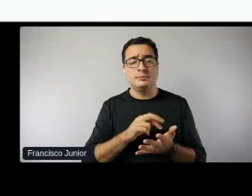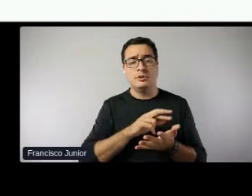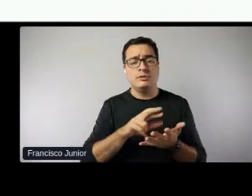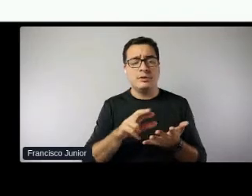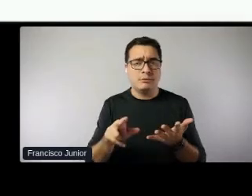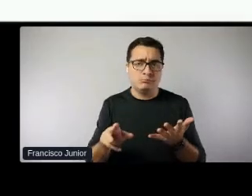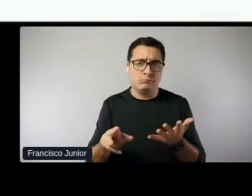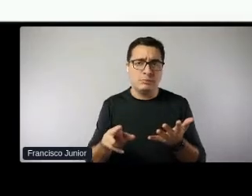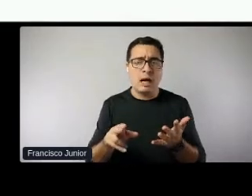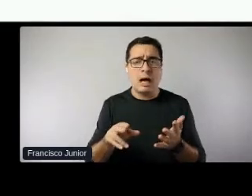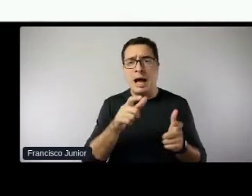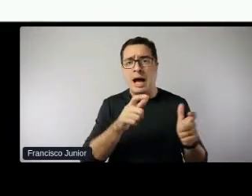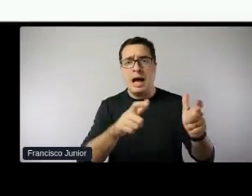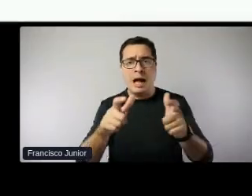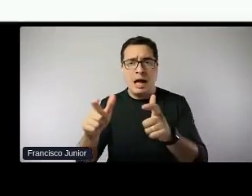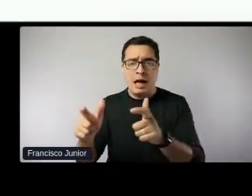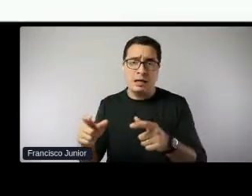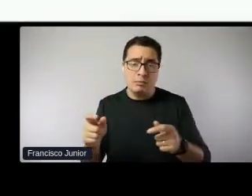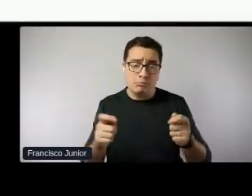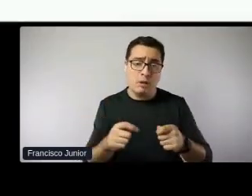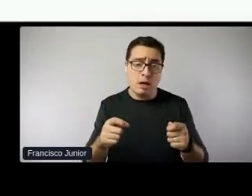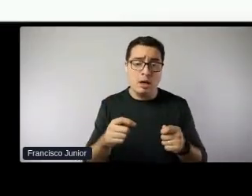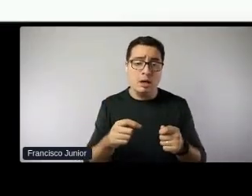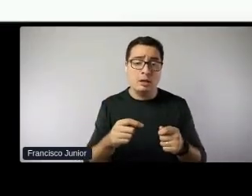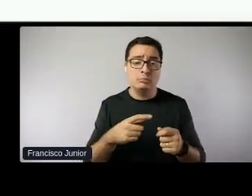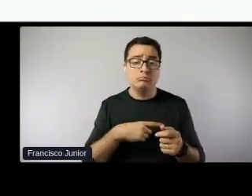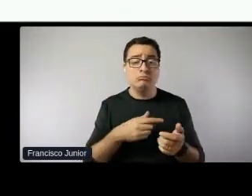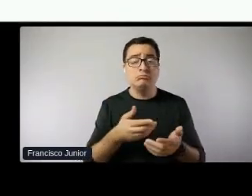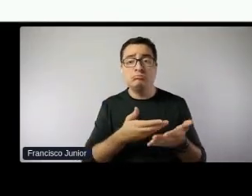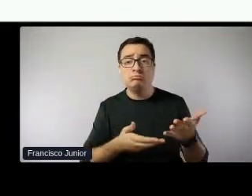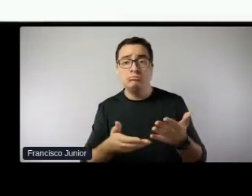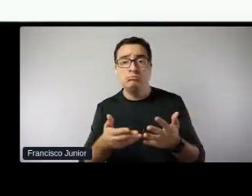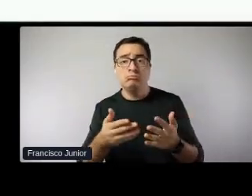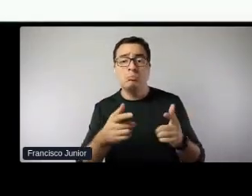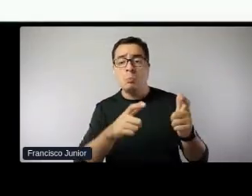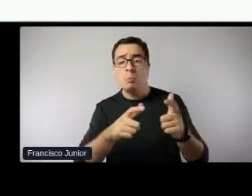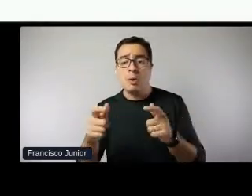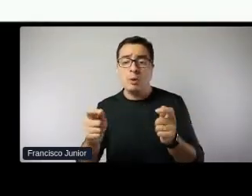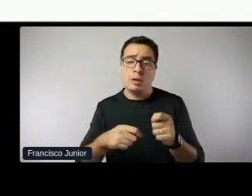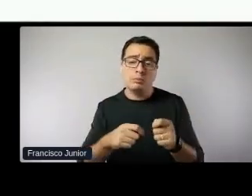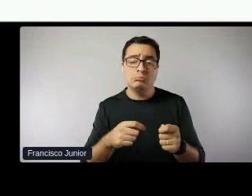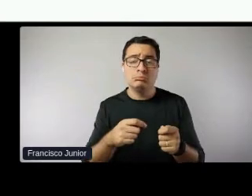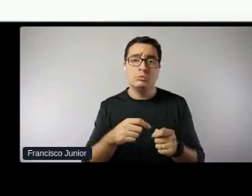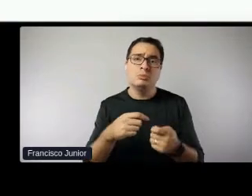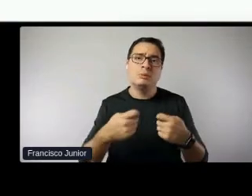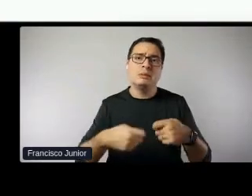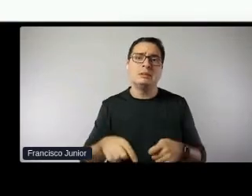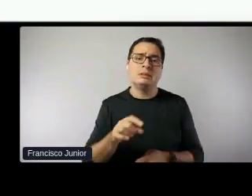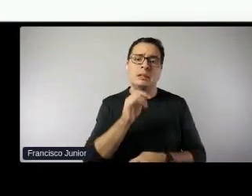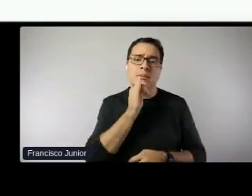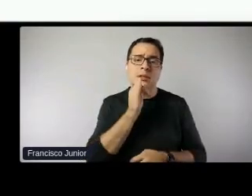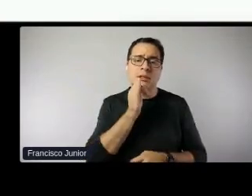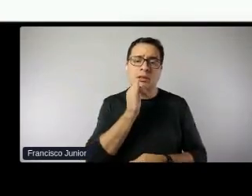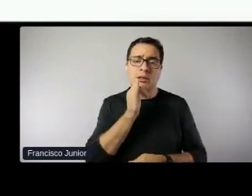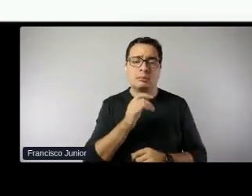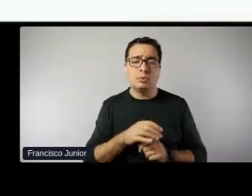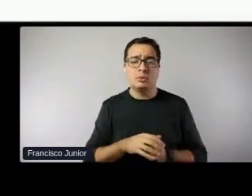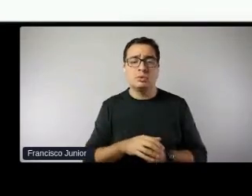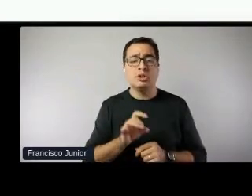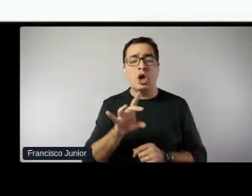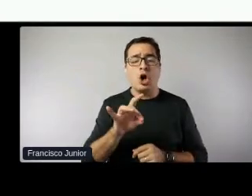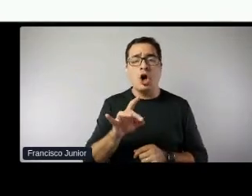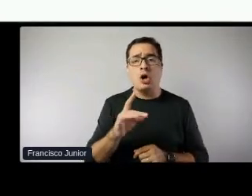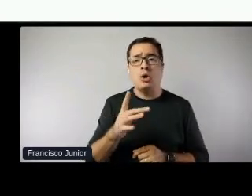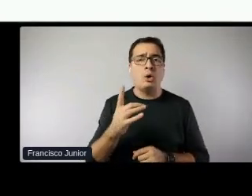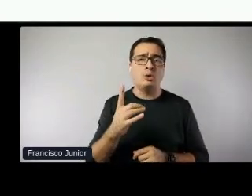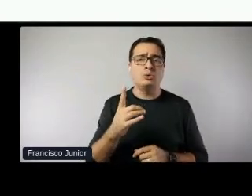variadas, né, áreas, com toque em vários pontos também. Então, a gente não precisa, né, se ater